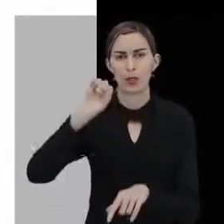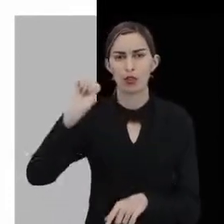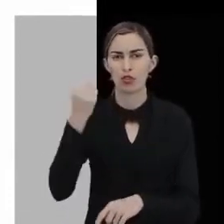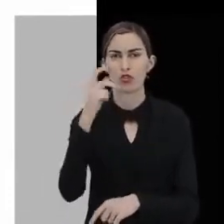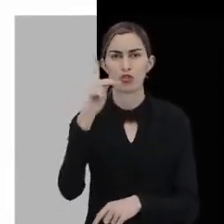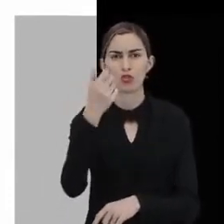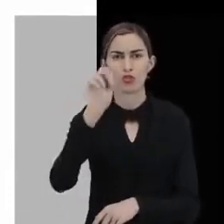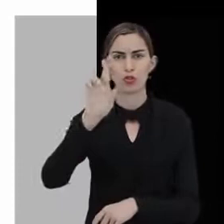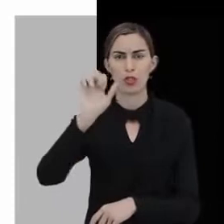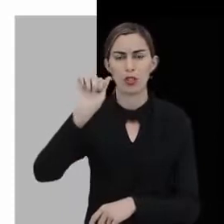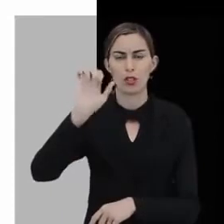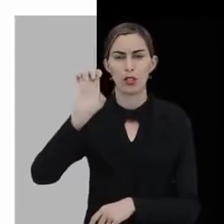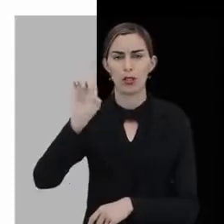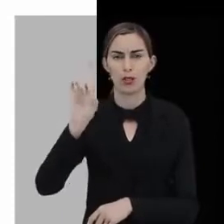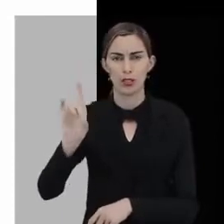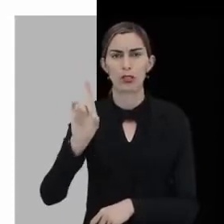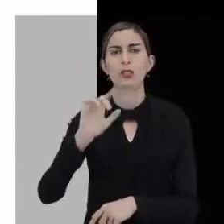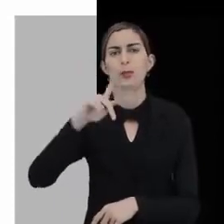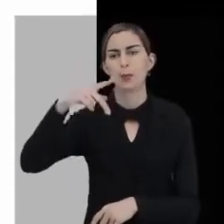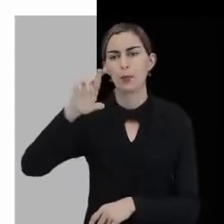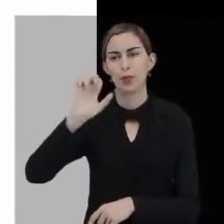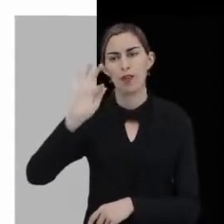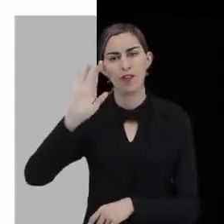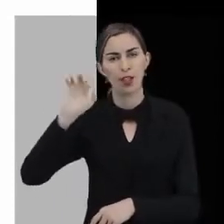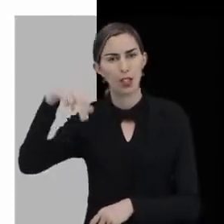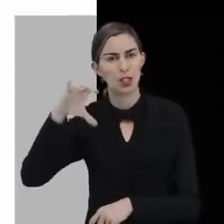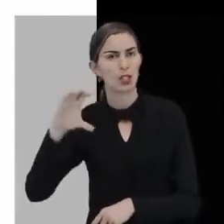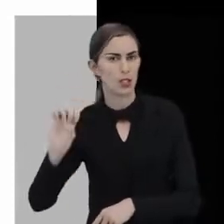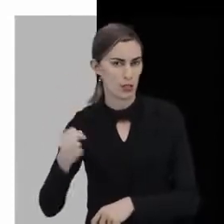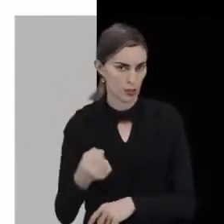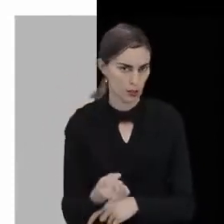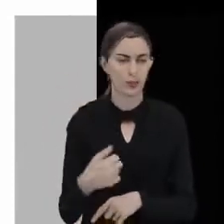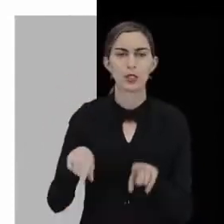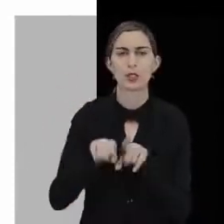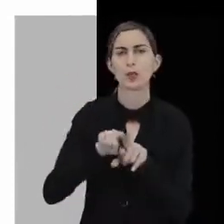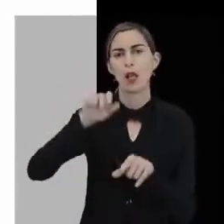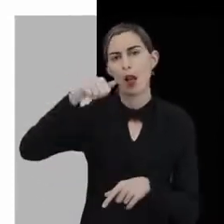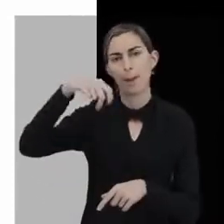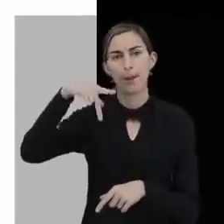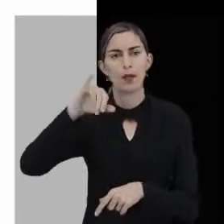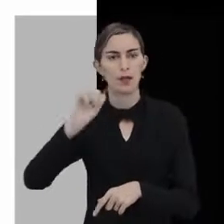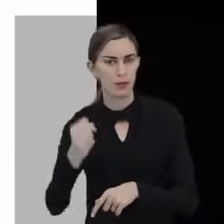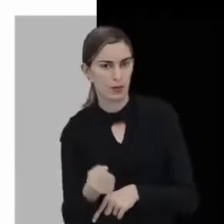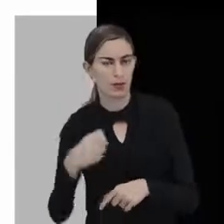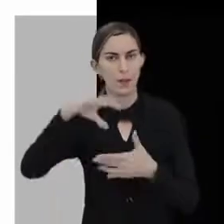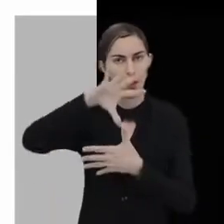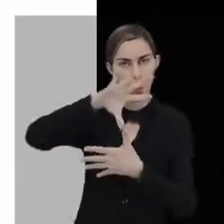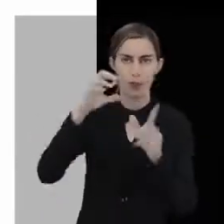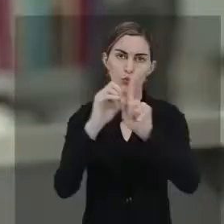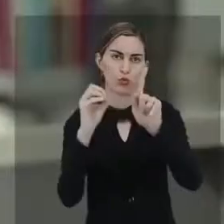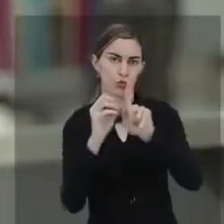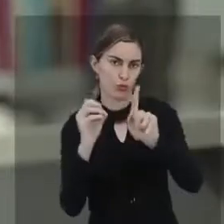que você pode armazenar algumas informações na sua aplicação. Nós vamos falar sobre algumas APIs, a API de mapa